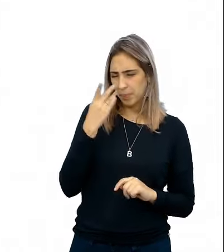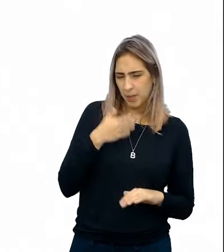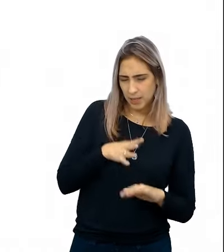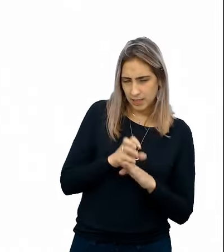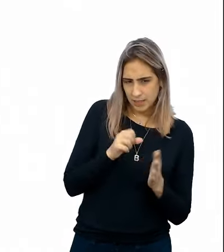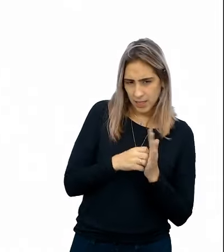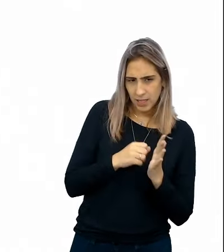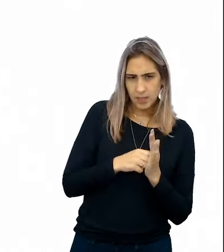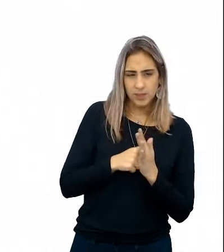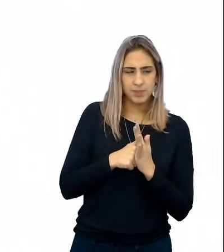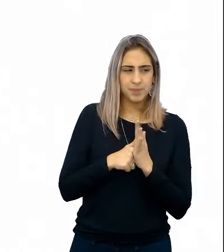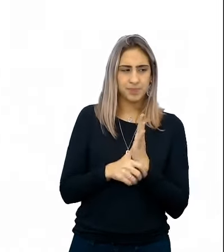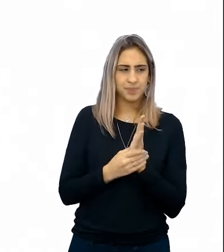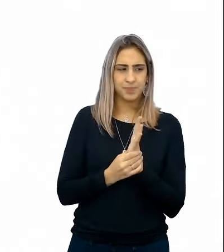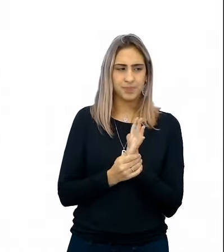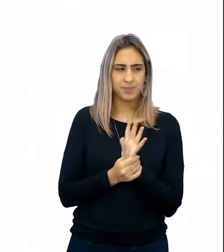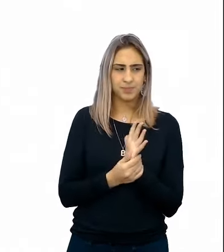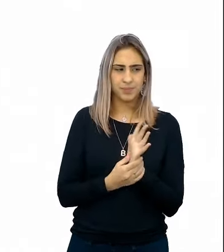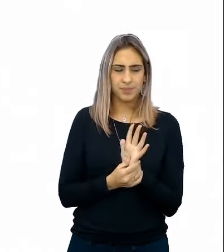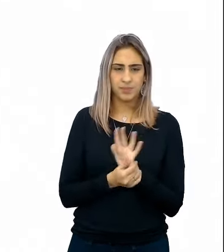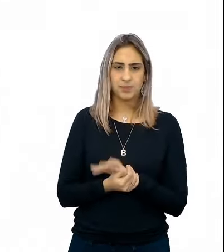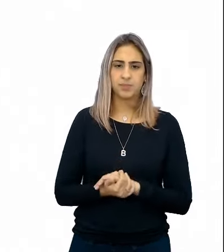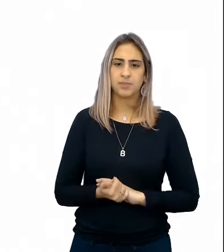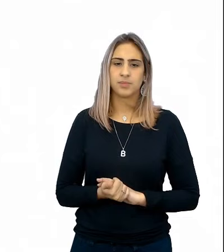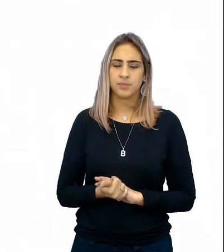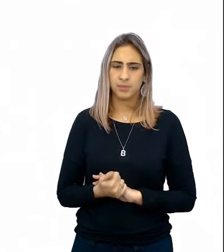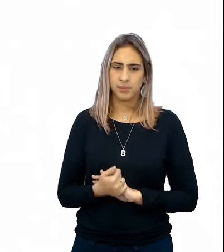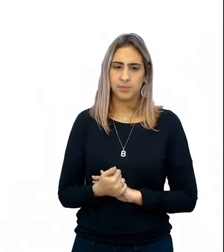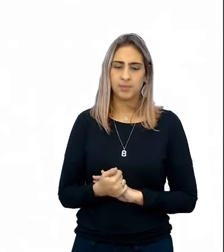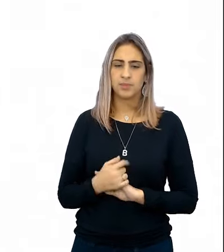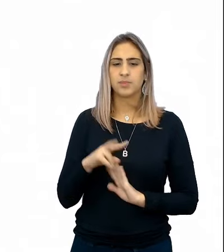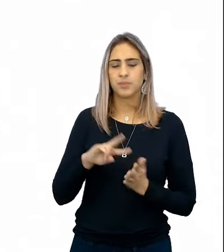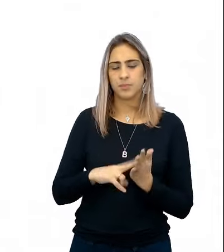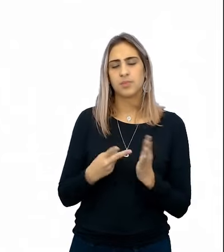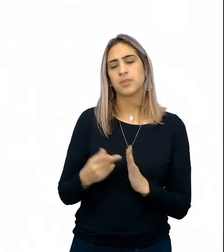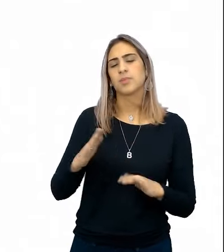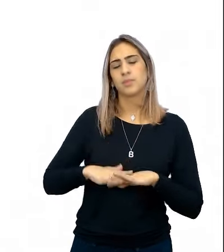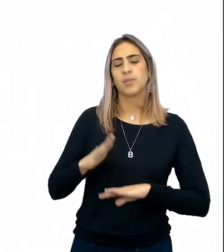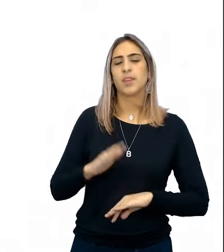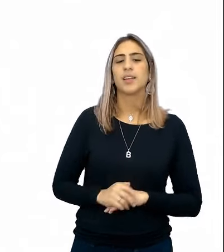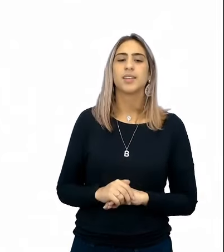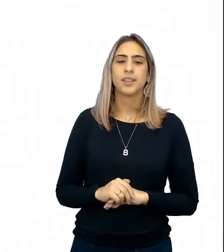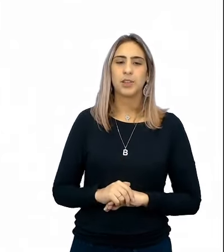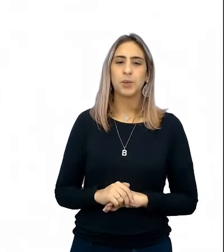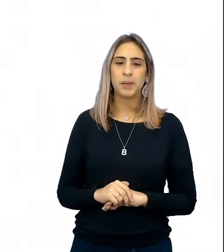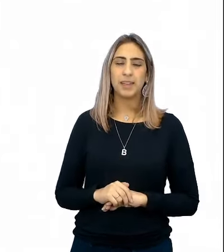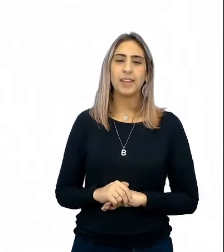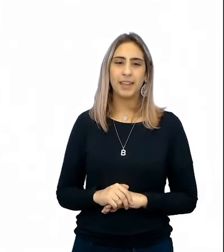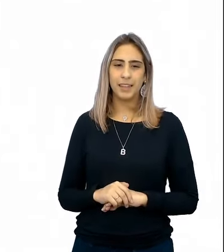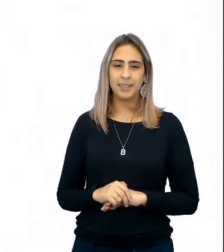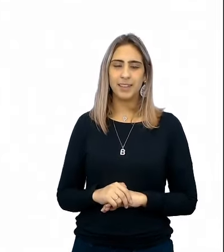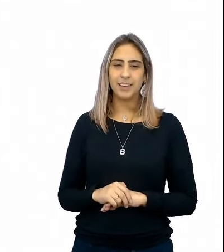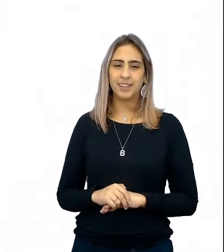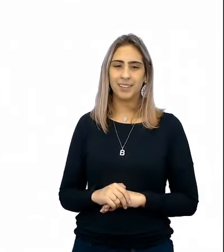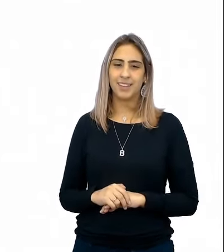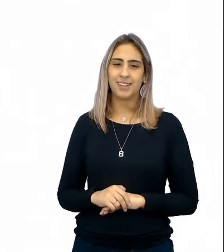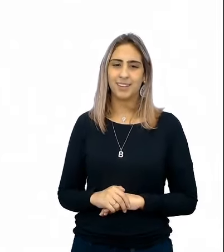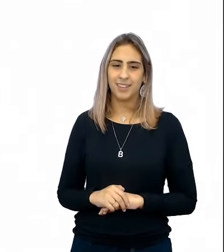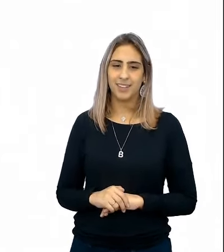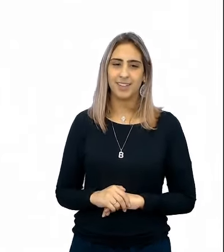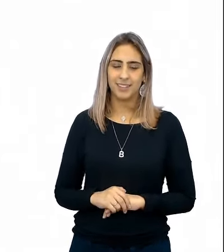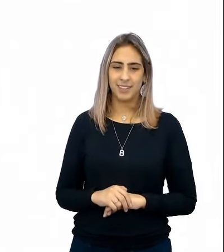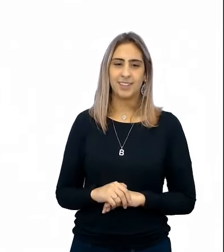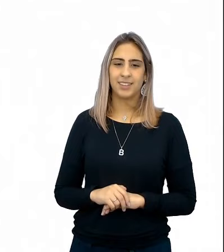acesso a esse tipo de informação, complexifica mais. Por isso que nós temos que ser abrangente